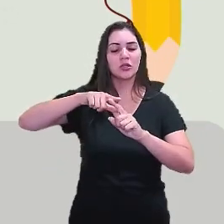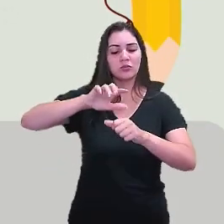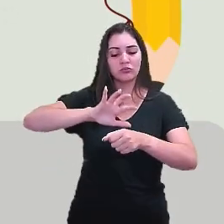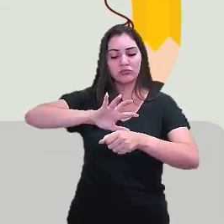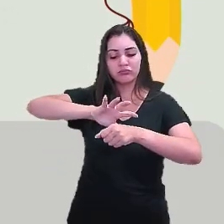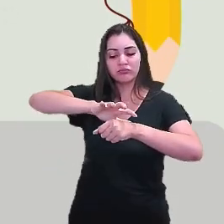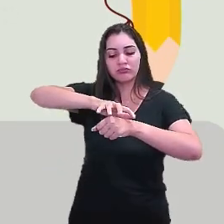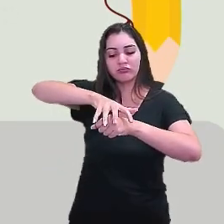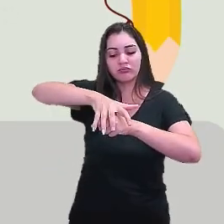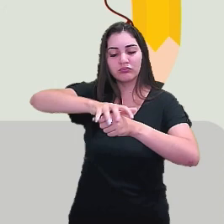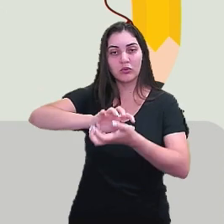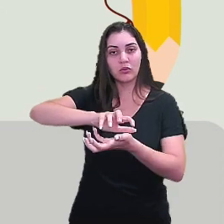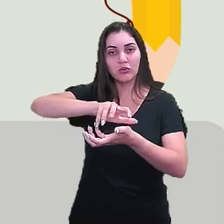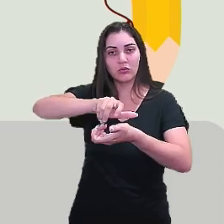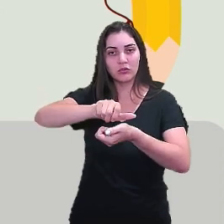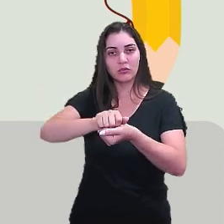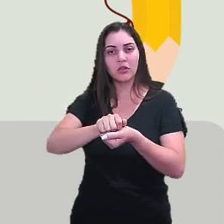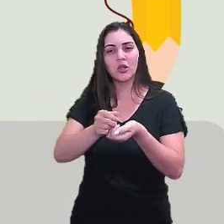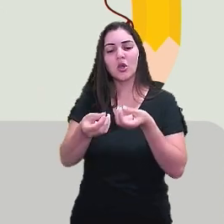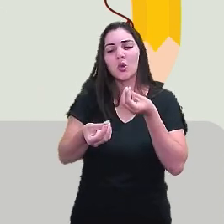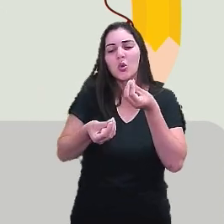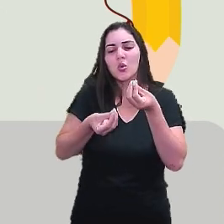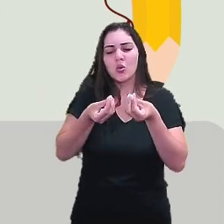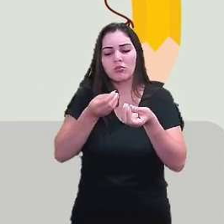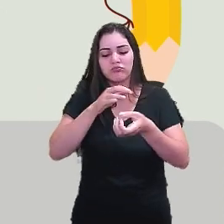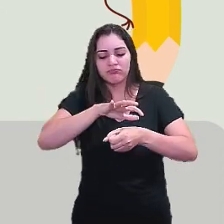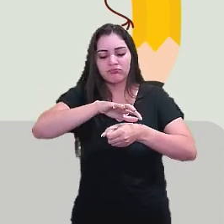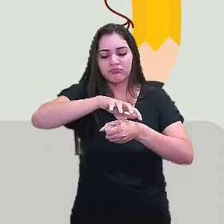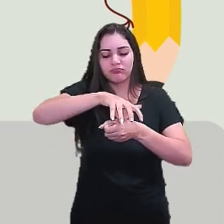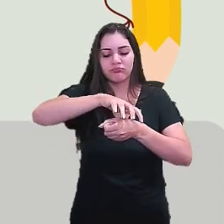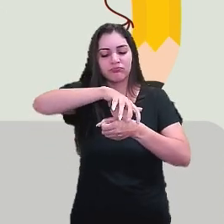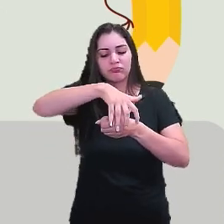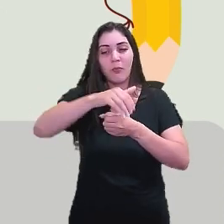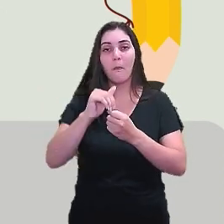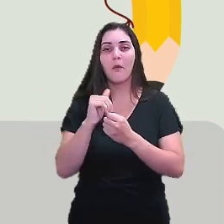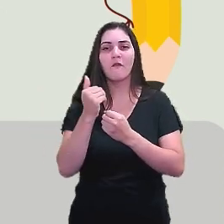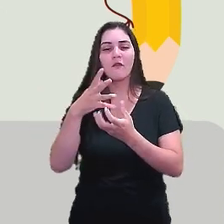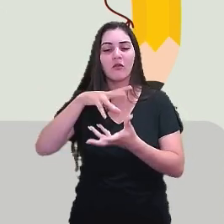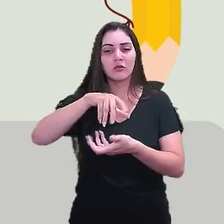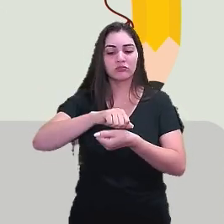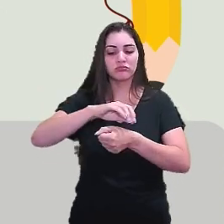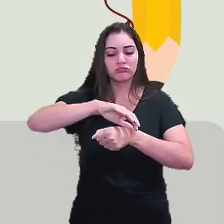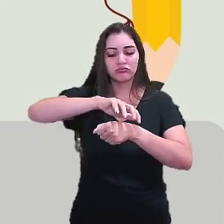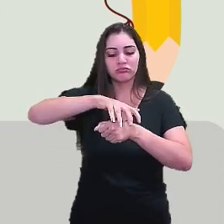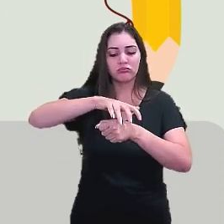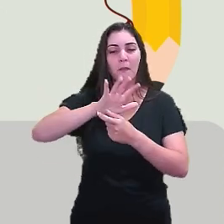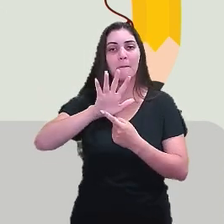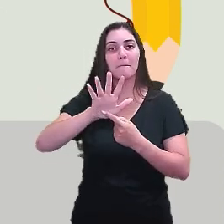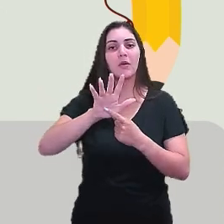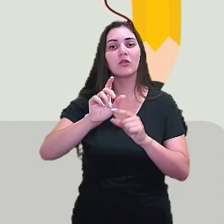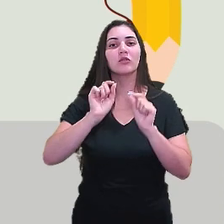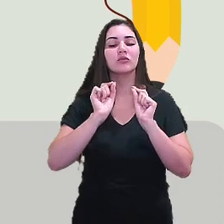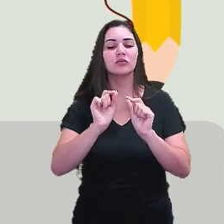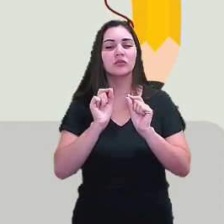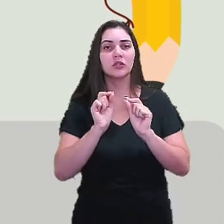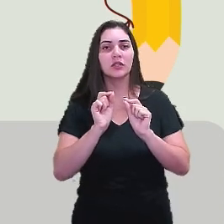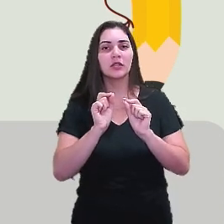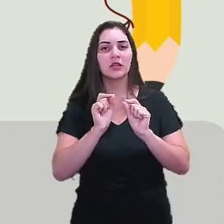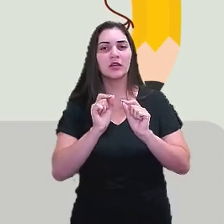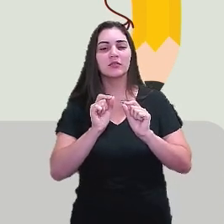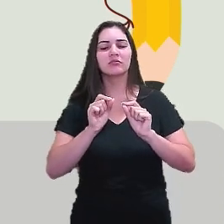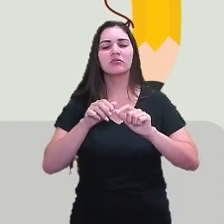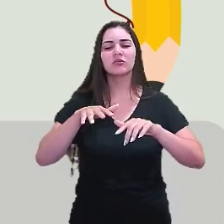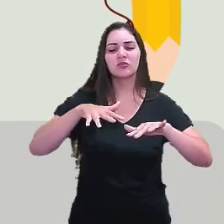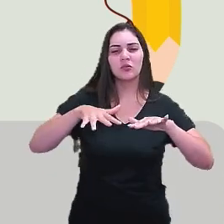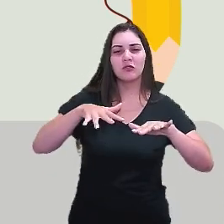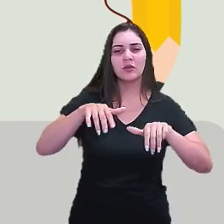Terra, isto é, as formas que a camada externa apresenta devido às ações e